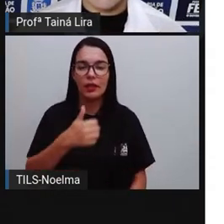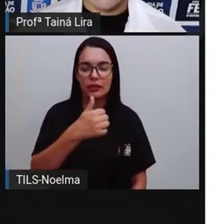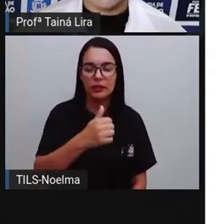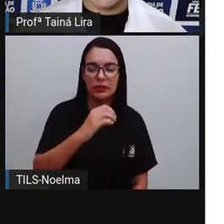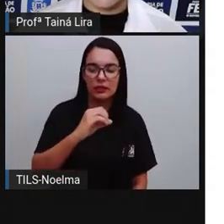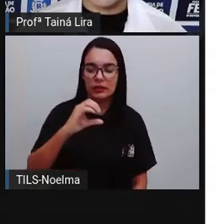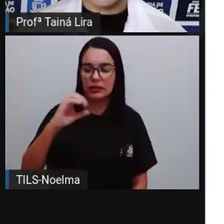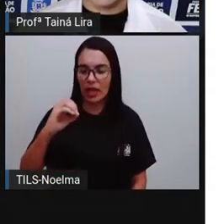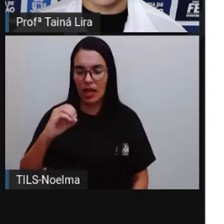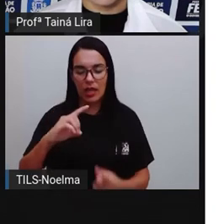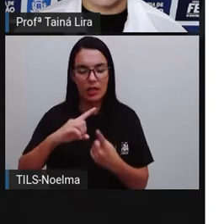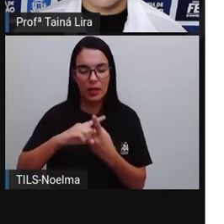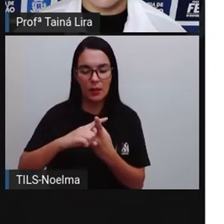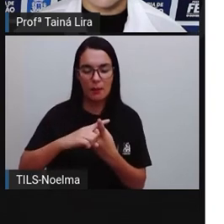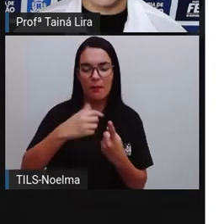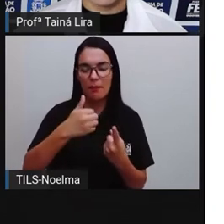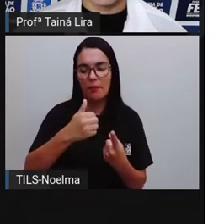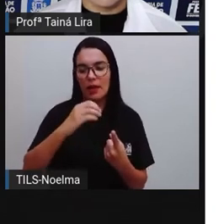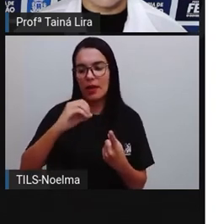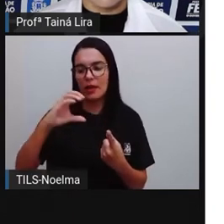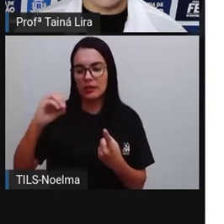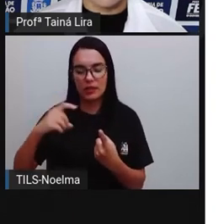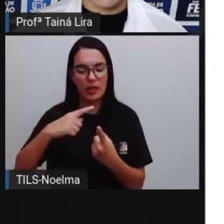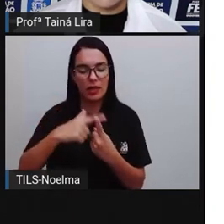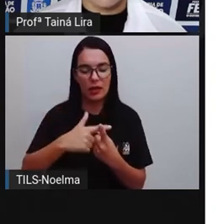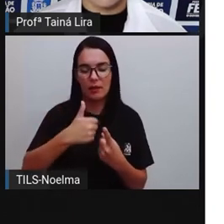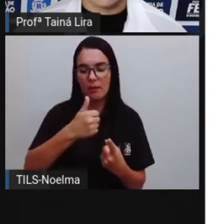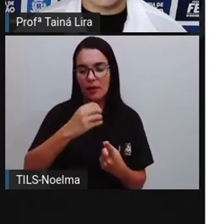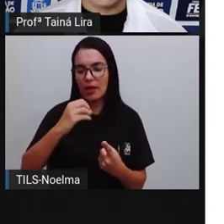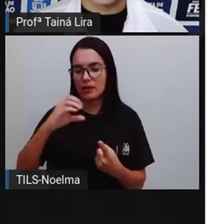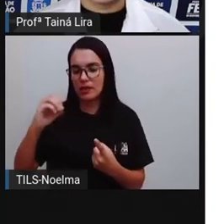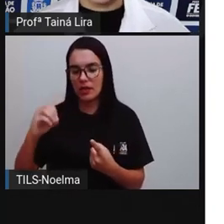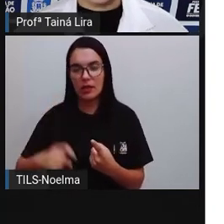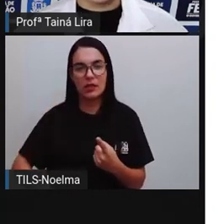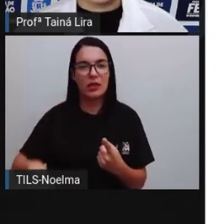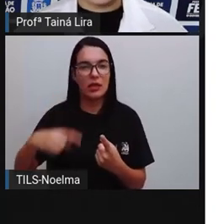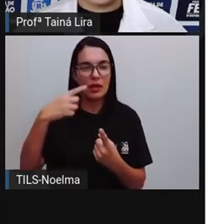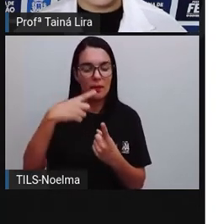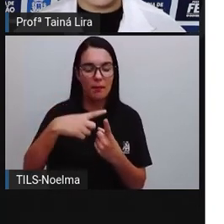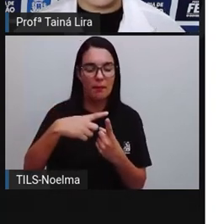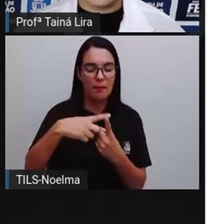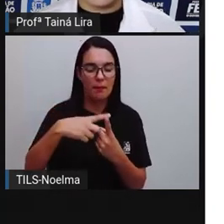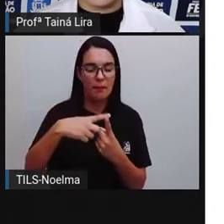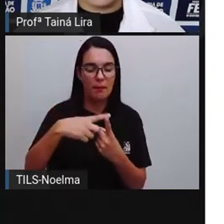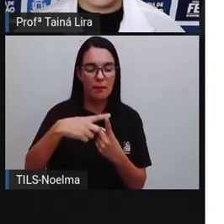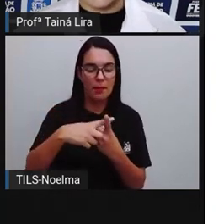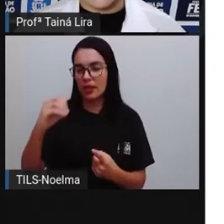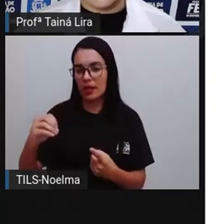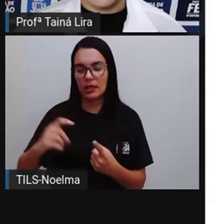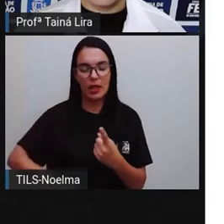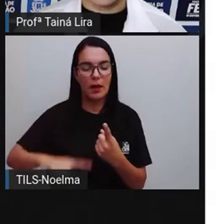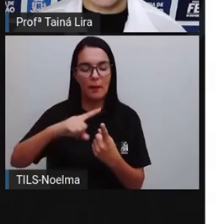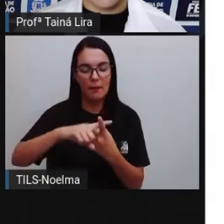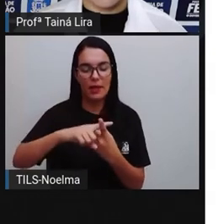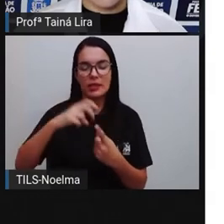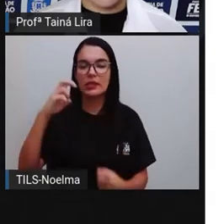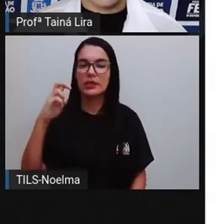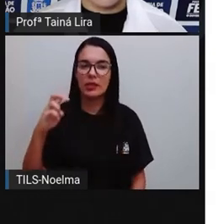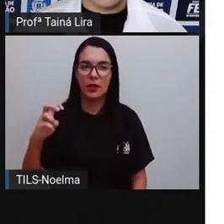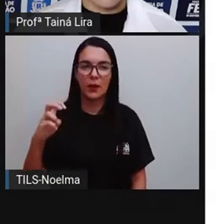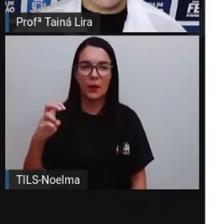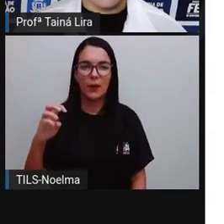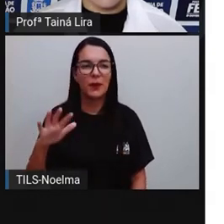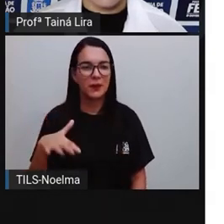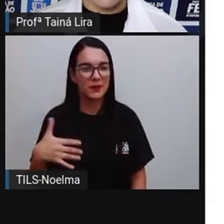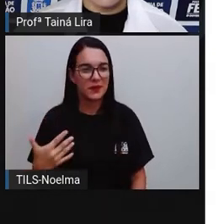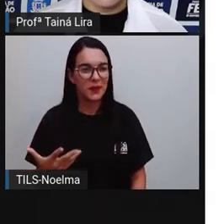senhor primeiro 300 100 200 300 ficou 75 lá a pro colocou